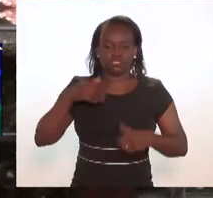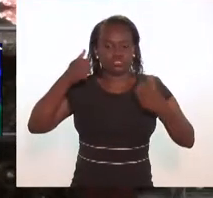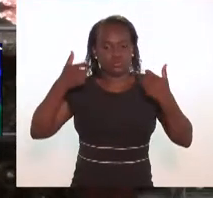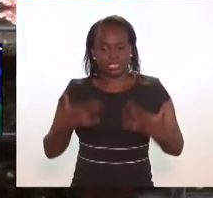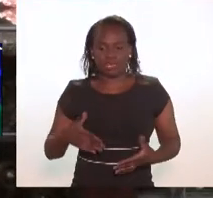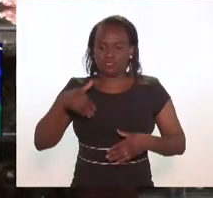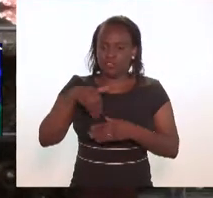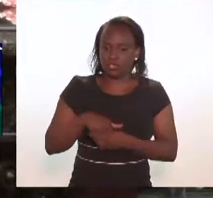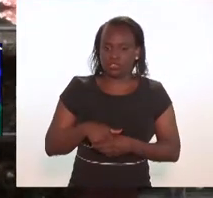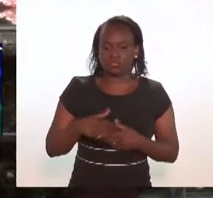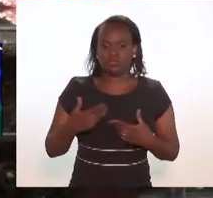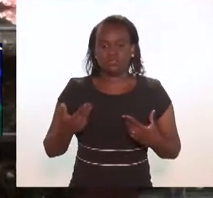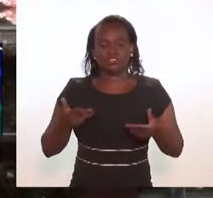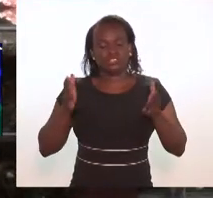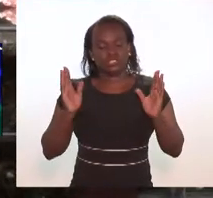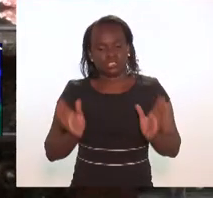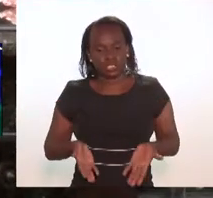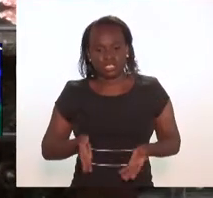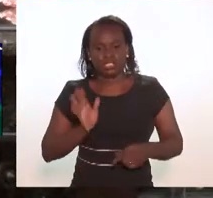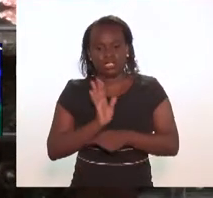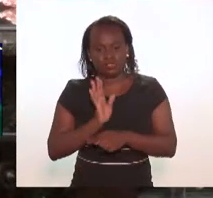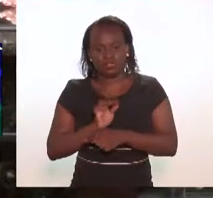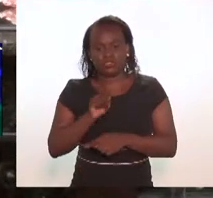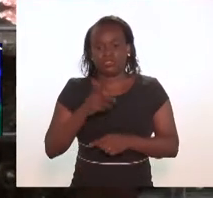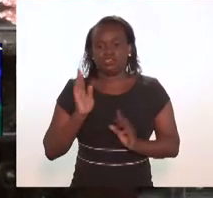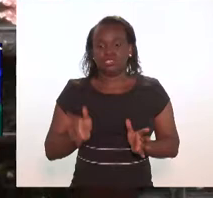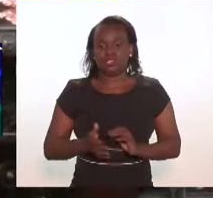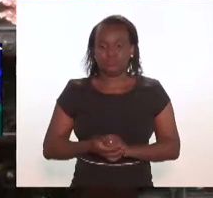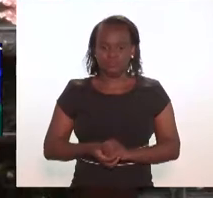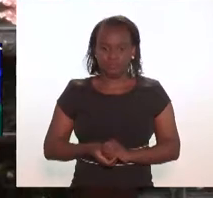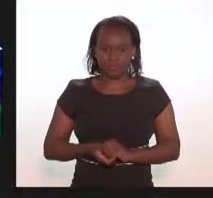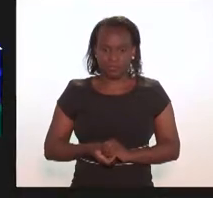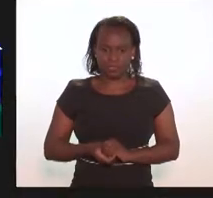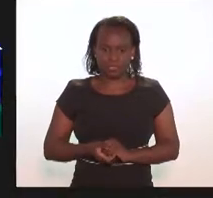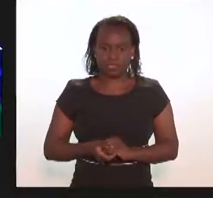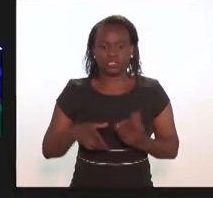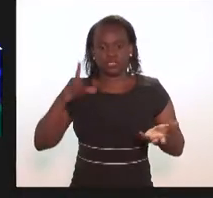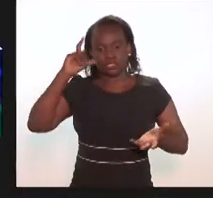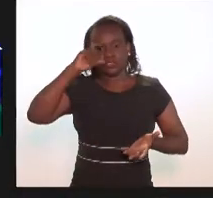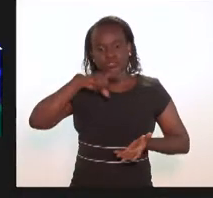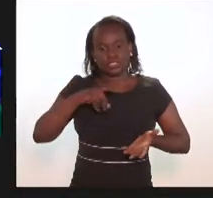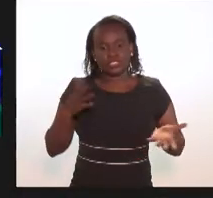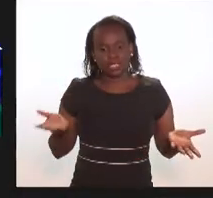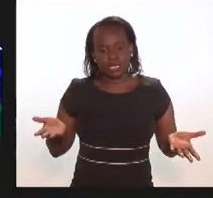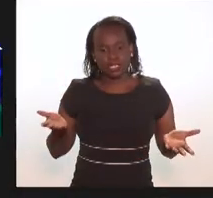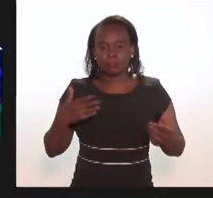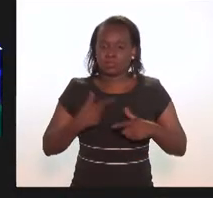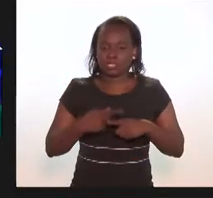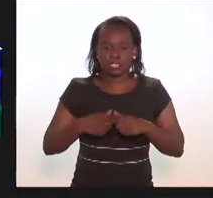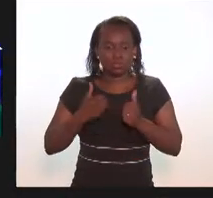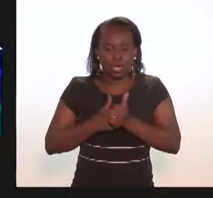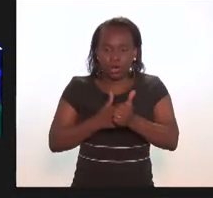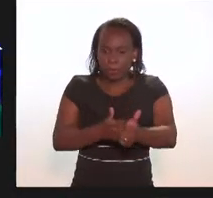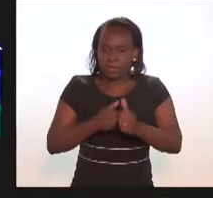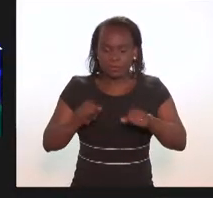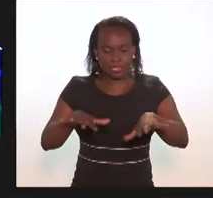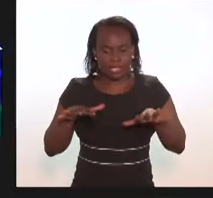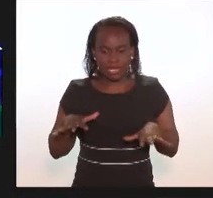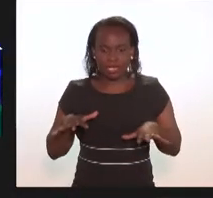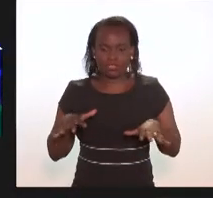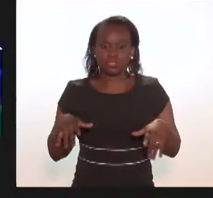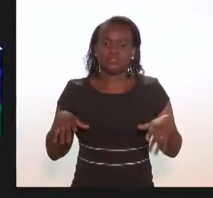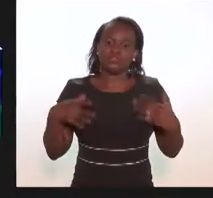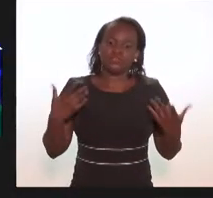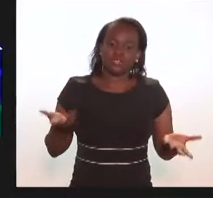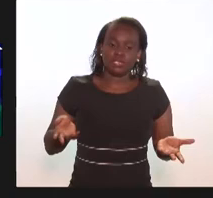voto, eu já fiz a defesa de Vossa Excelência. Mas aí é difícil, né, presidente? Quem não acompanha o plenário, né, e